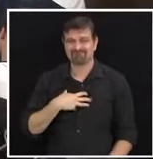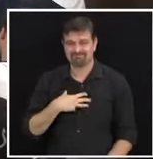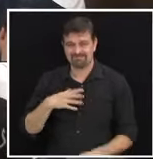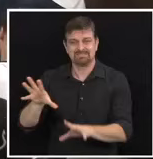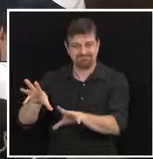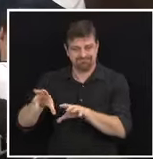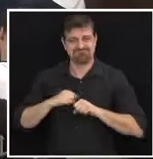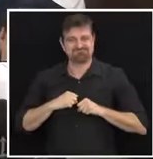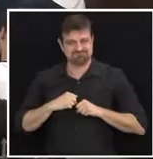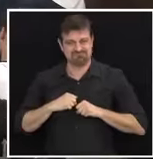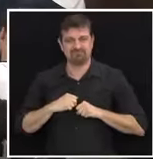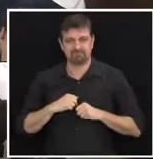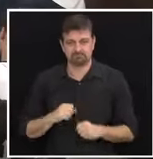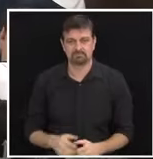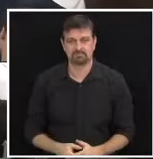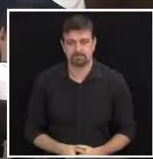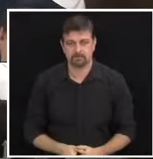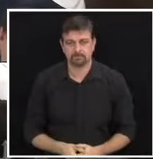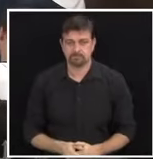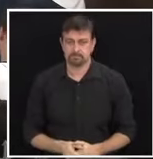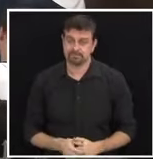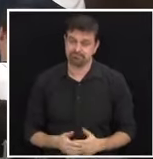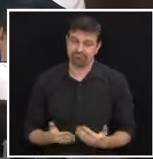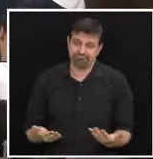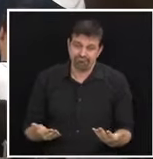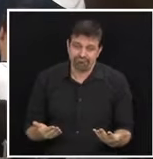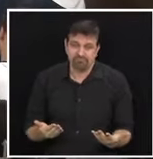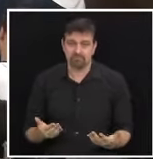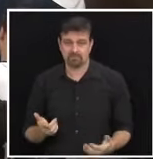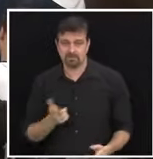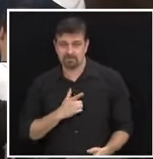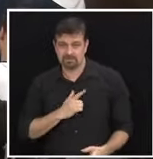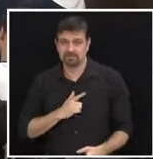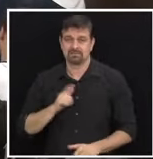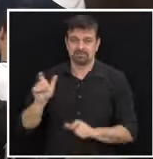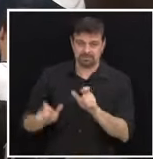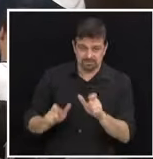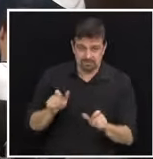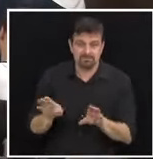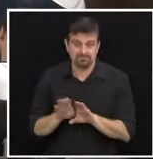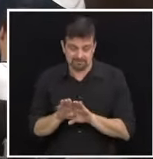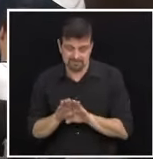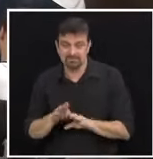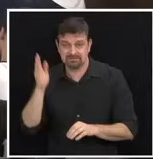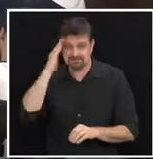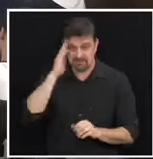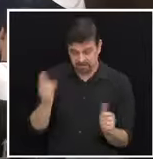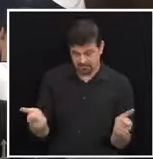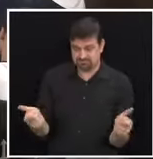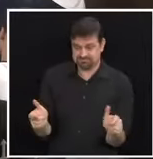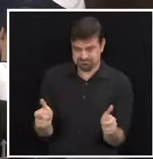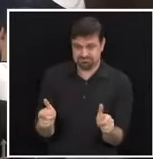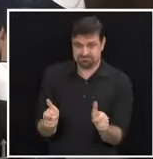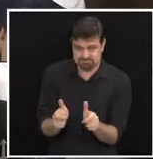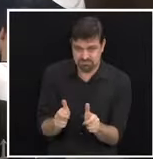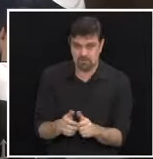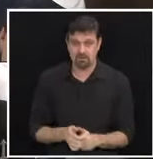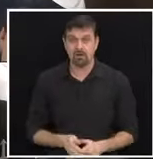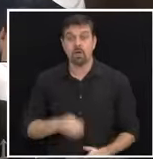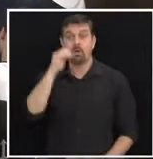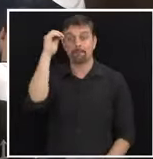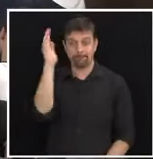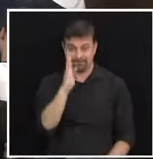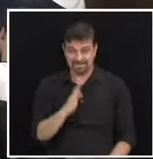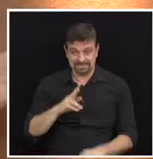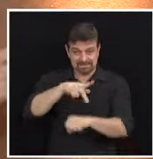e gravíssimo de transmissão, que felizmente, por outros motivos, tem diminuído um pouco, mas é por aí. Agora, o Brasil e